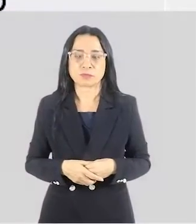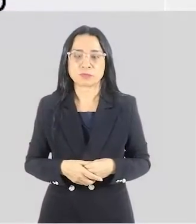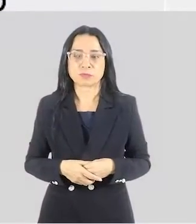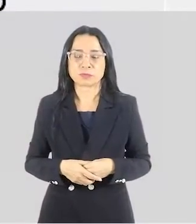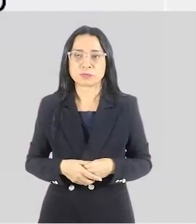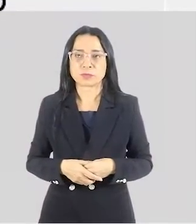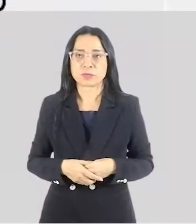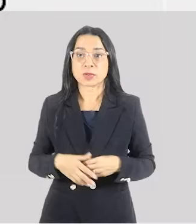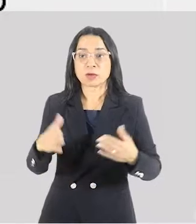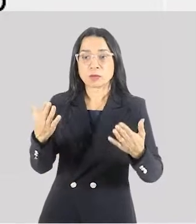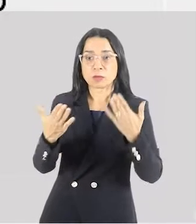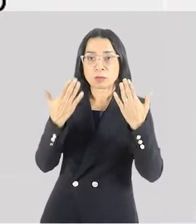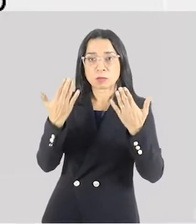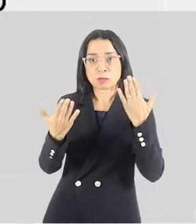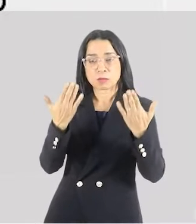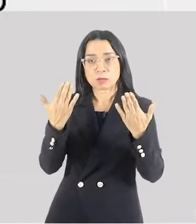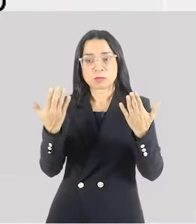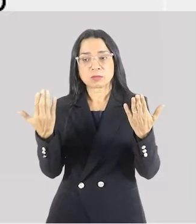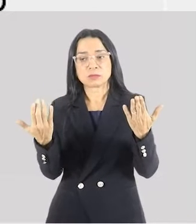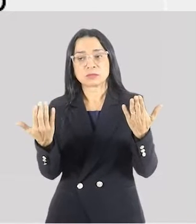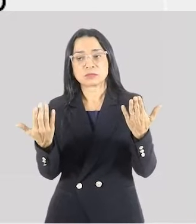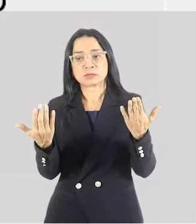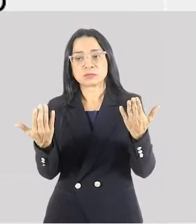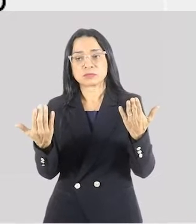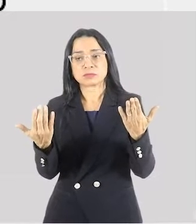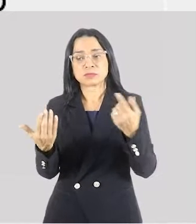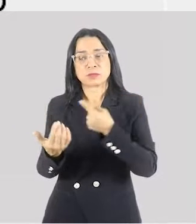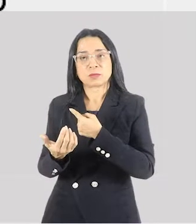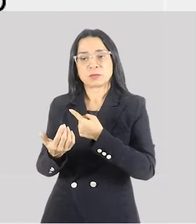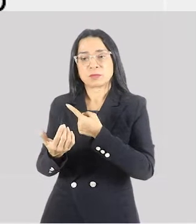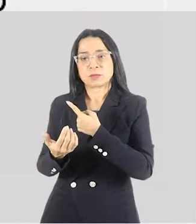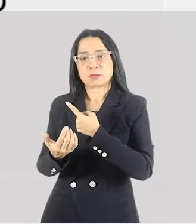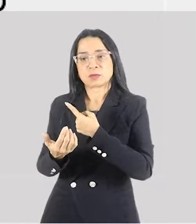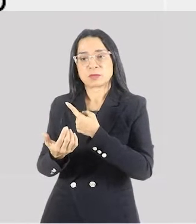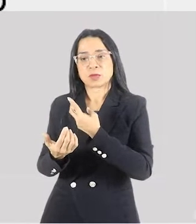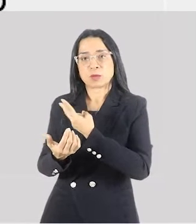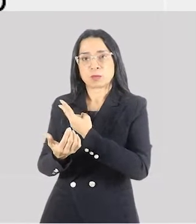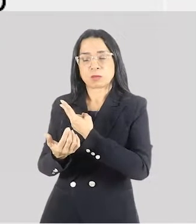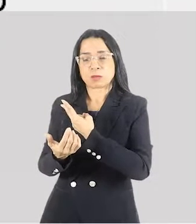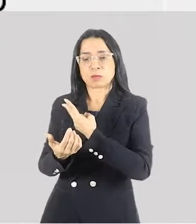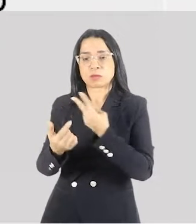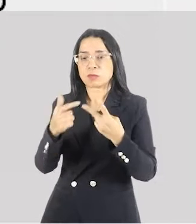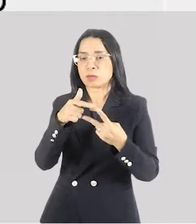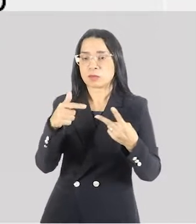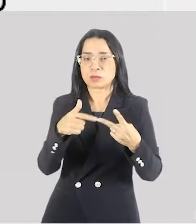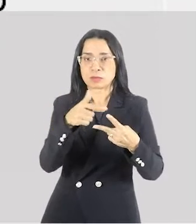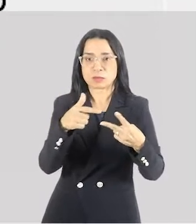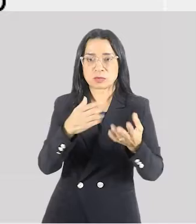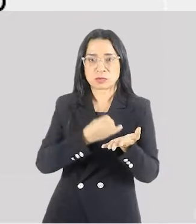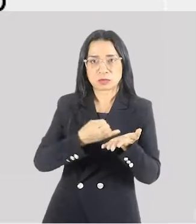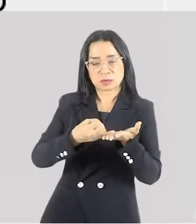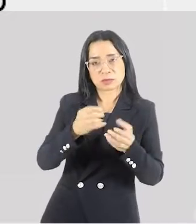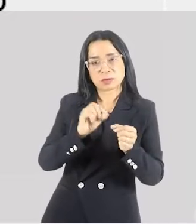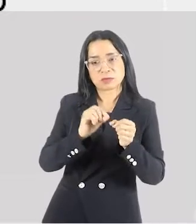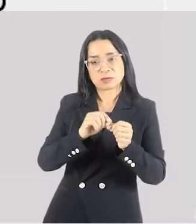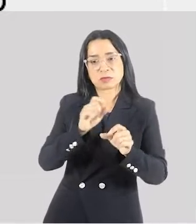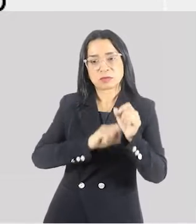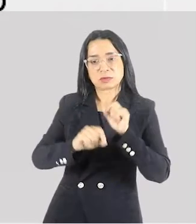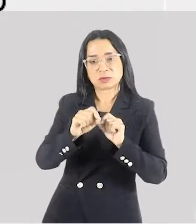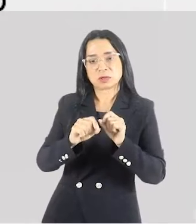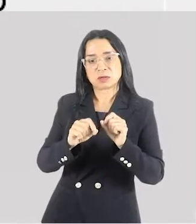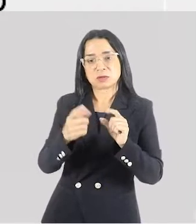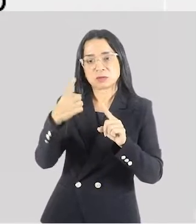Fazendo um paralelo, uma comparação entre concessão e entre permissão, nós vamos inicialmente fazer quanto